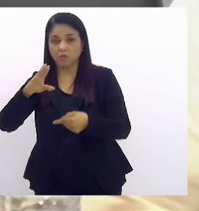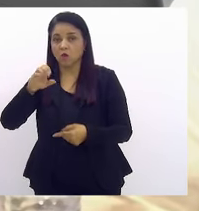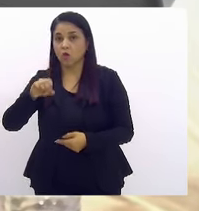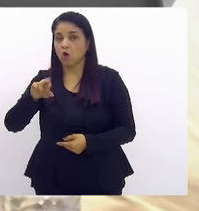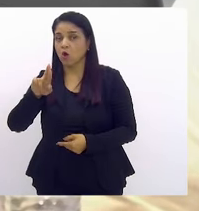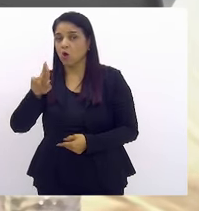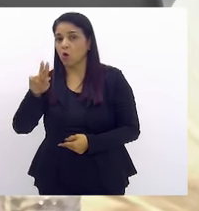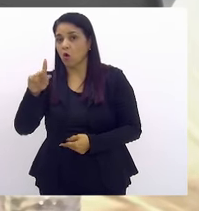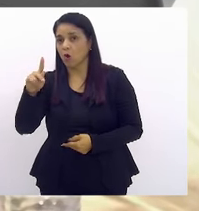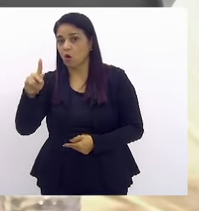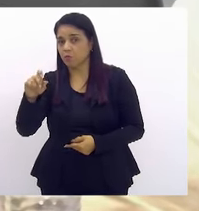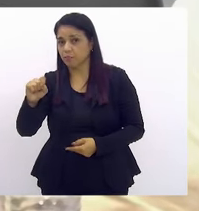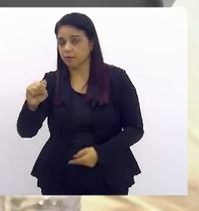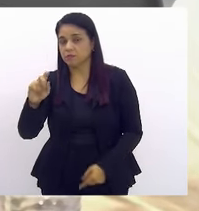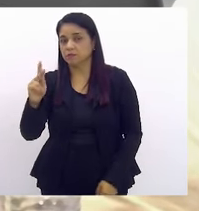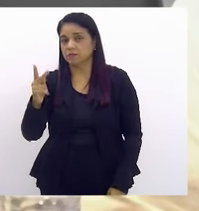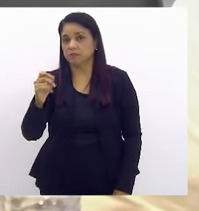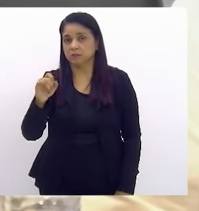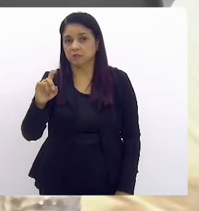sistemas lagunares.